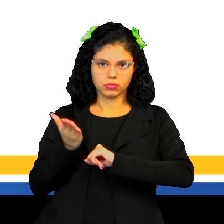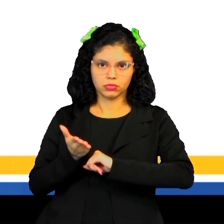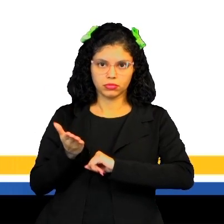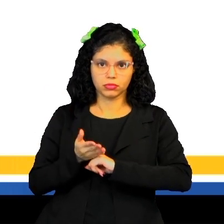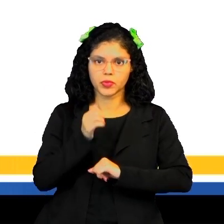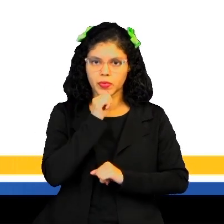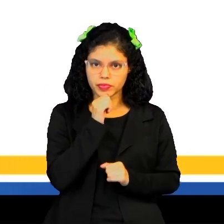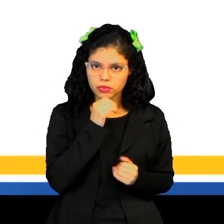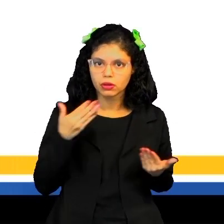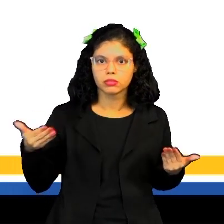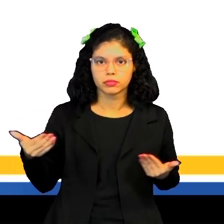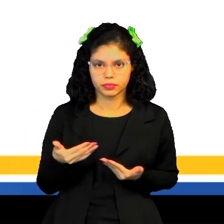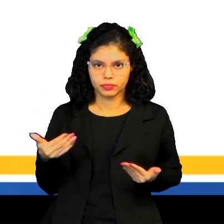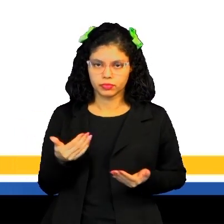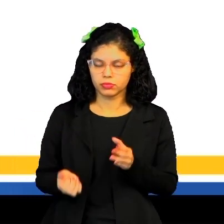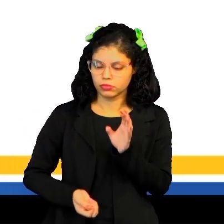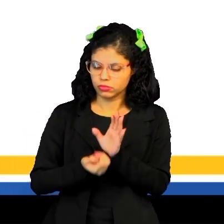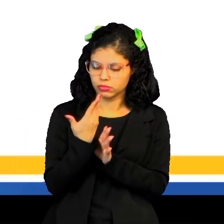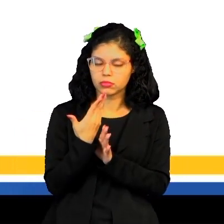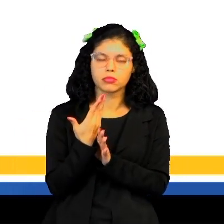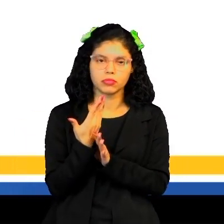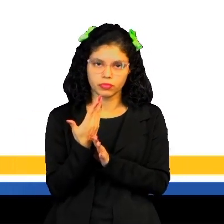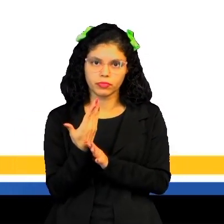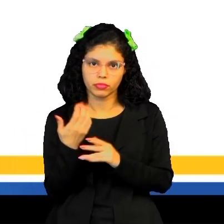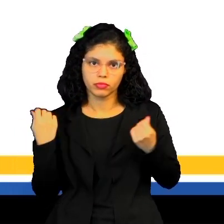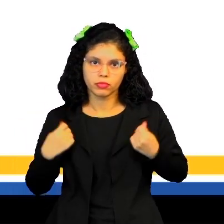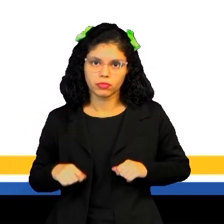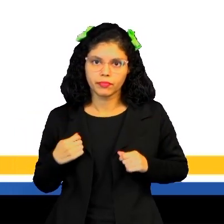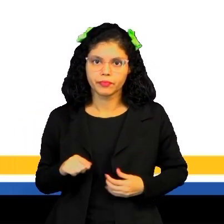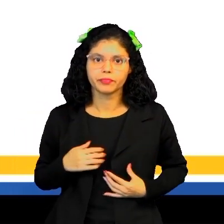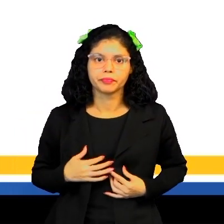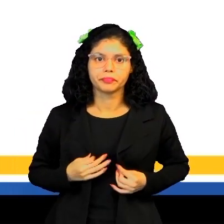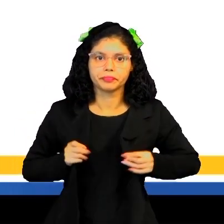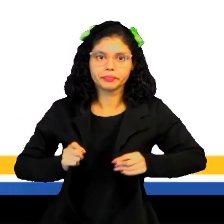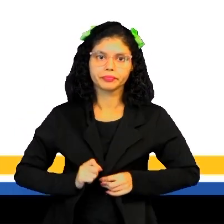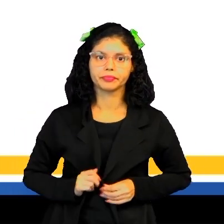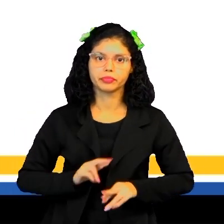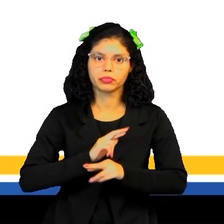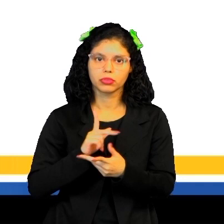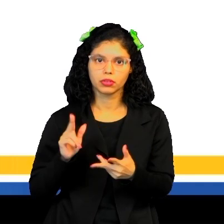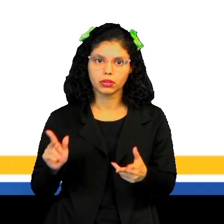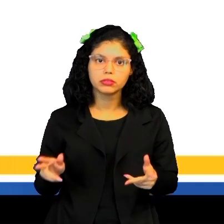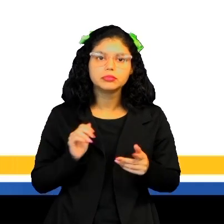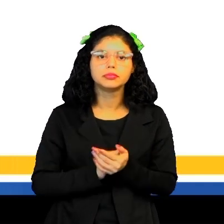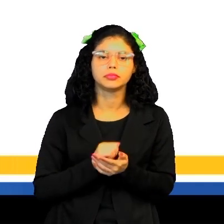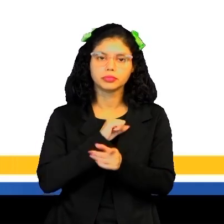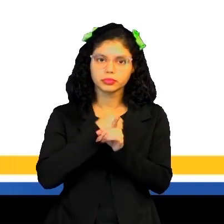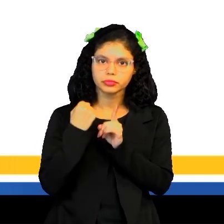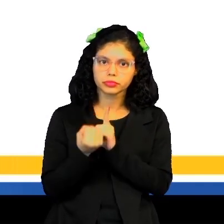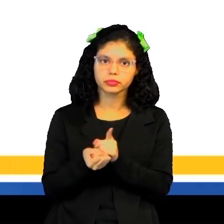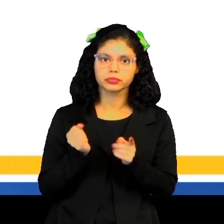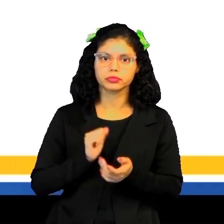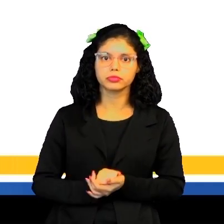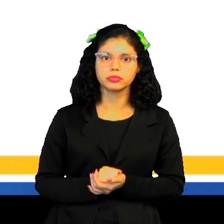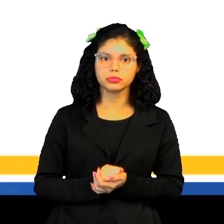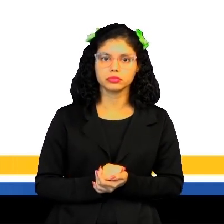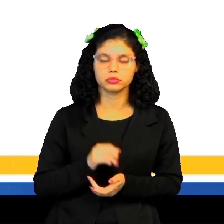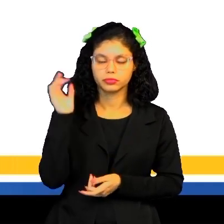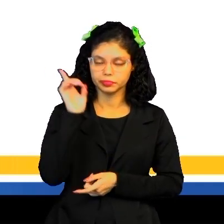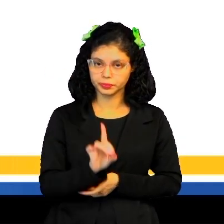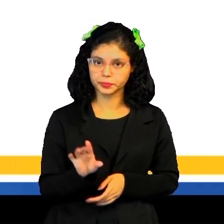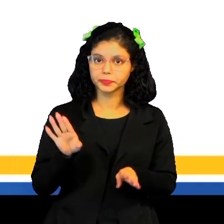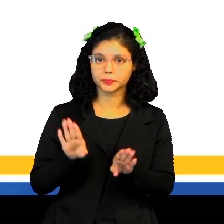diversas sociedades. Ele surge ali da necessidade de mediar as relações, né, entre diferentes grupos sociais. Esse